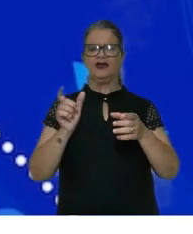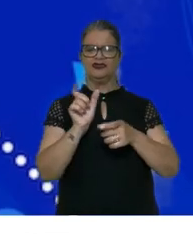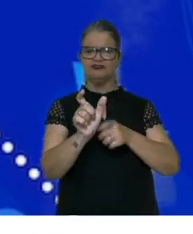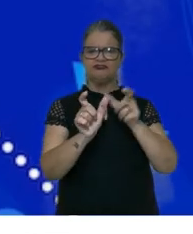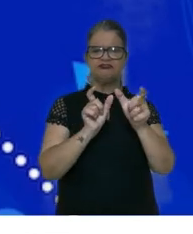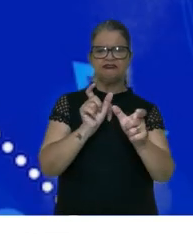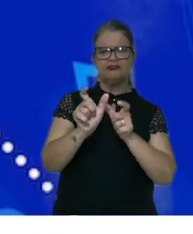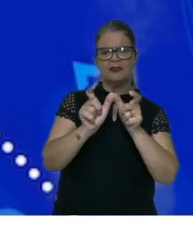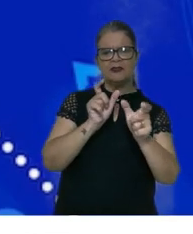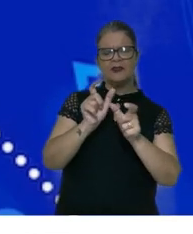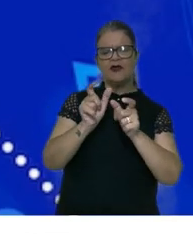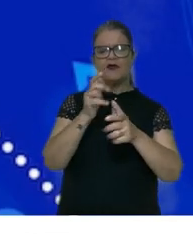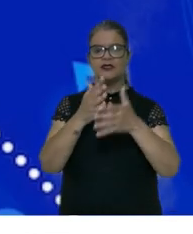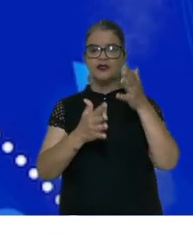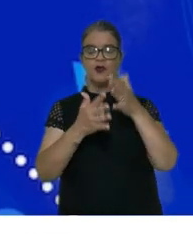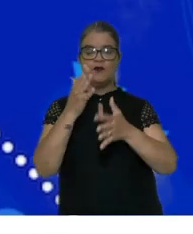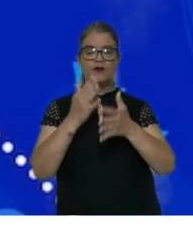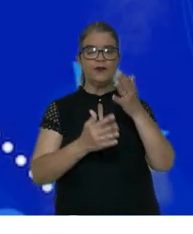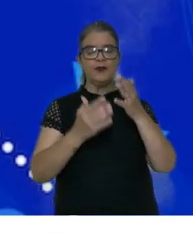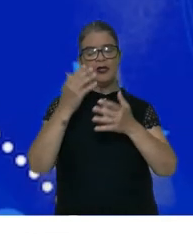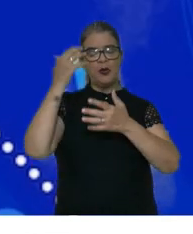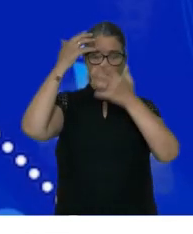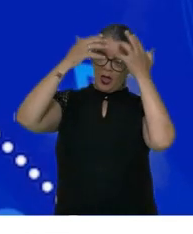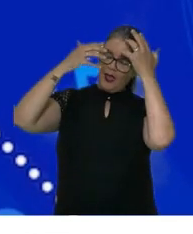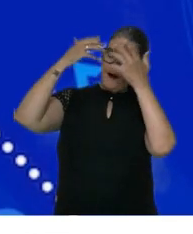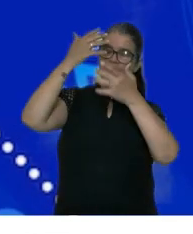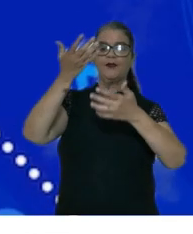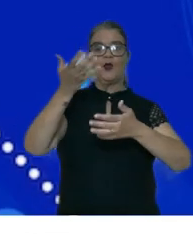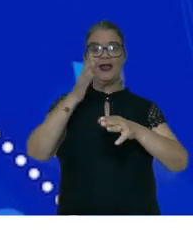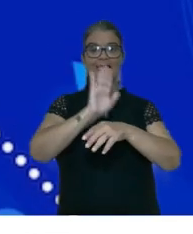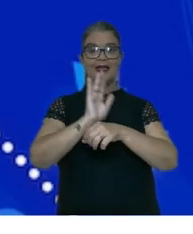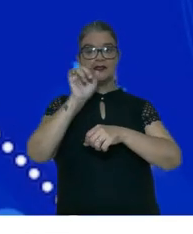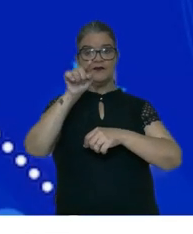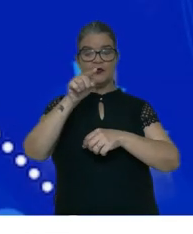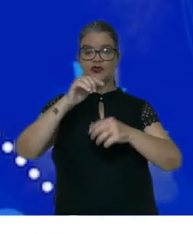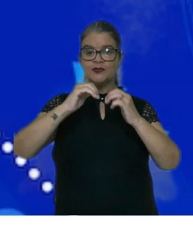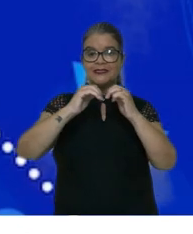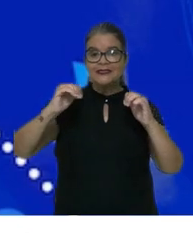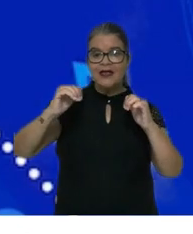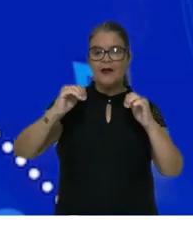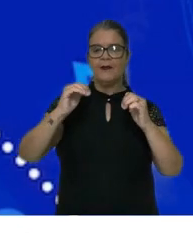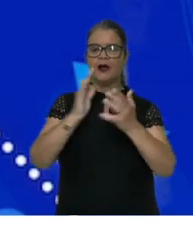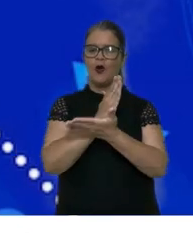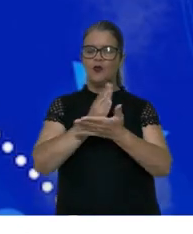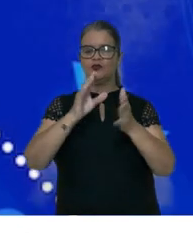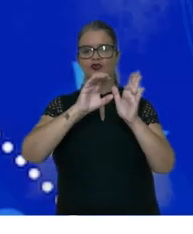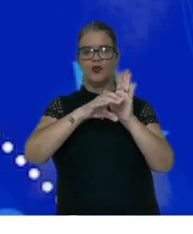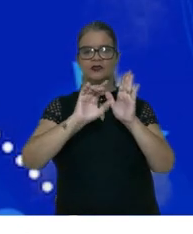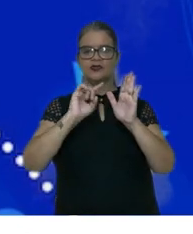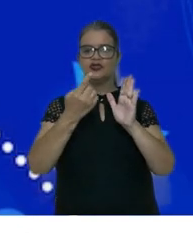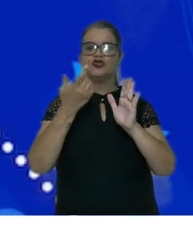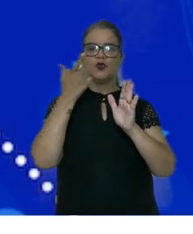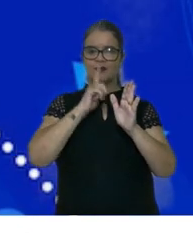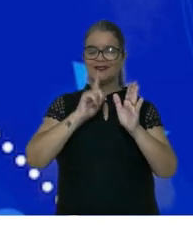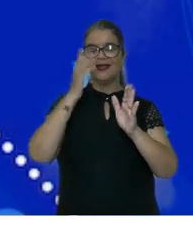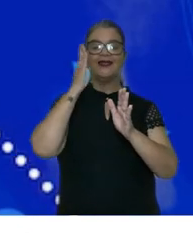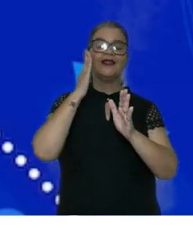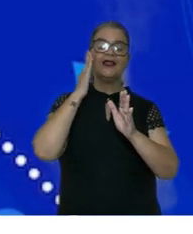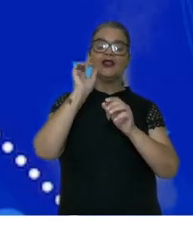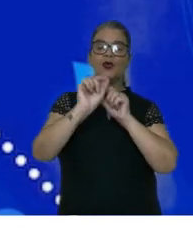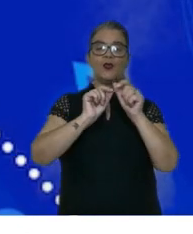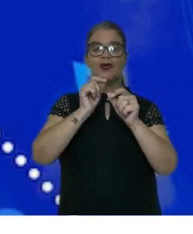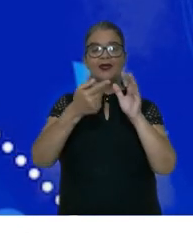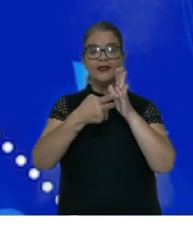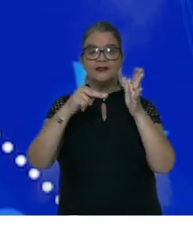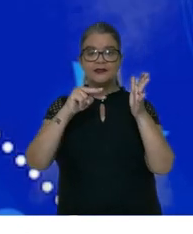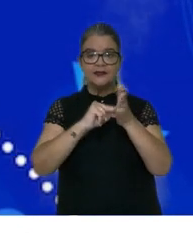palavras que vão se confundindo na mente. Eu queria, nesse vídeo aqui com você, separar alguns desses conceitos para que a gente conseguisse entender o que é que ele quer dizer